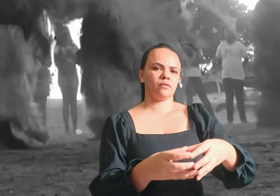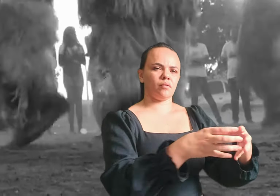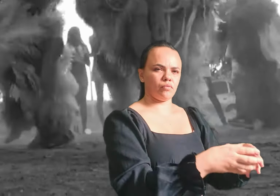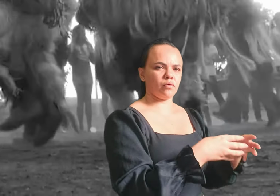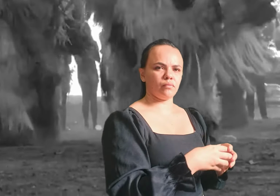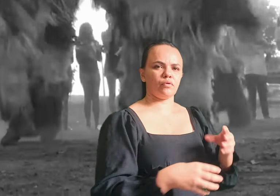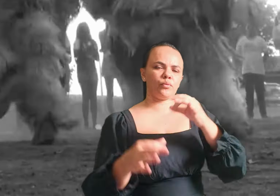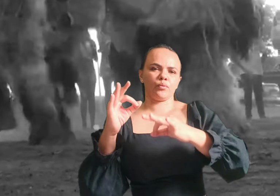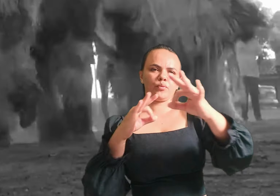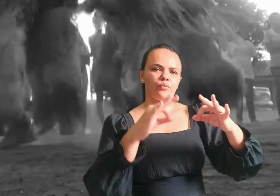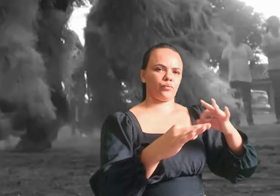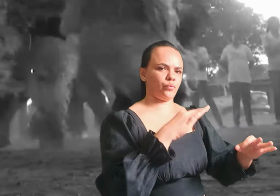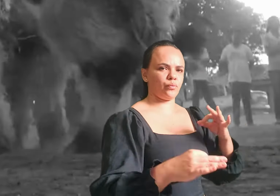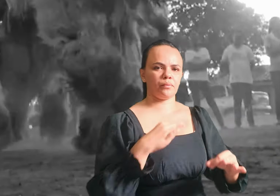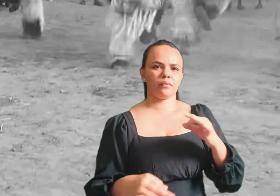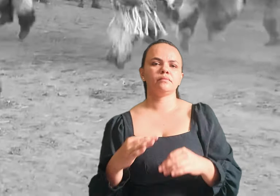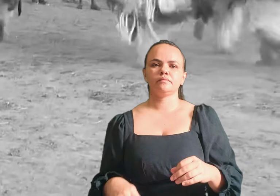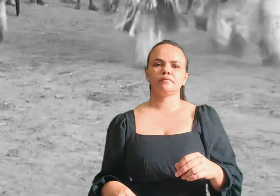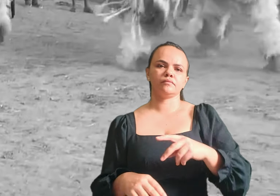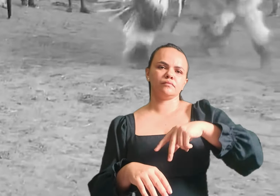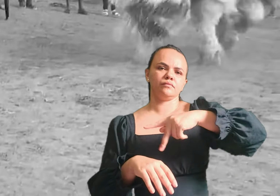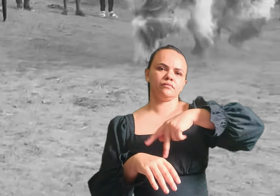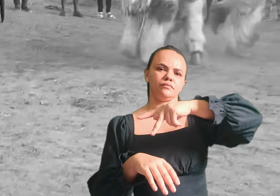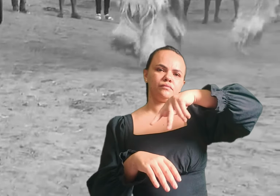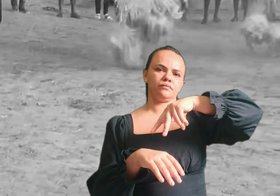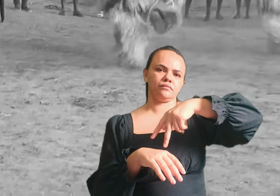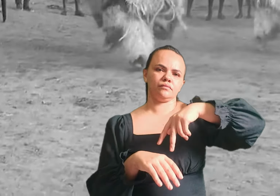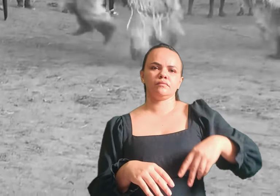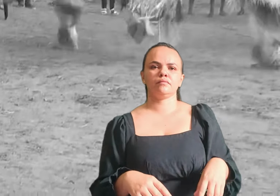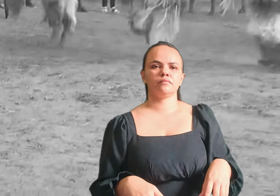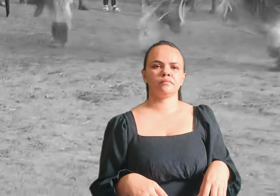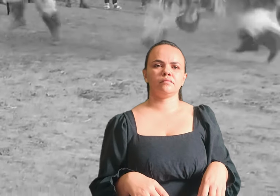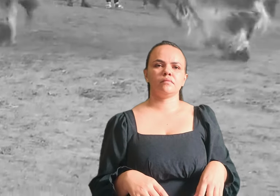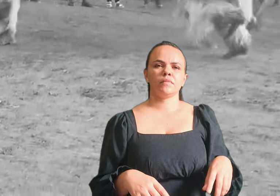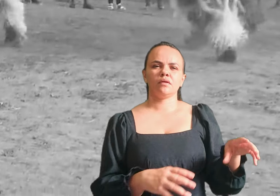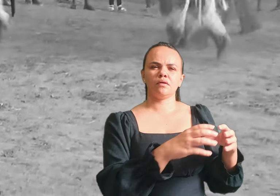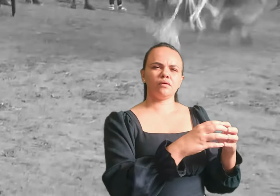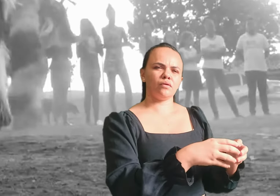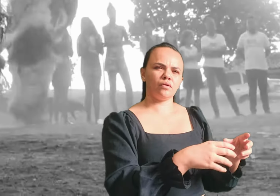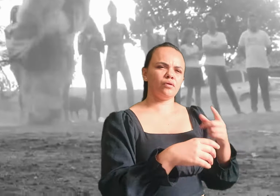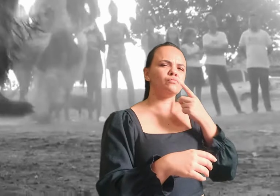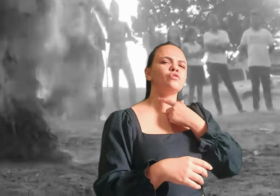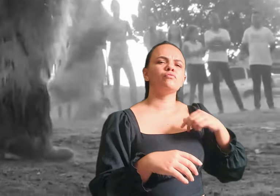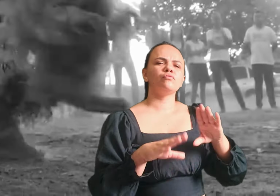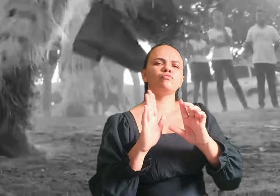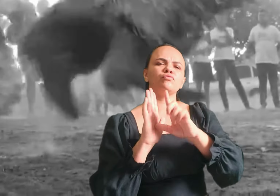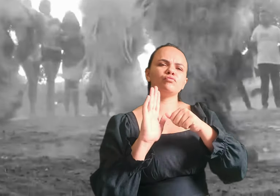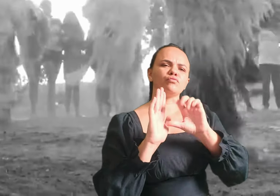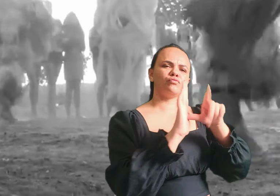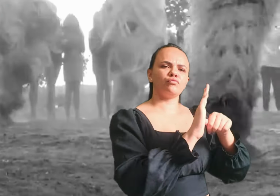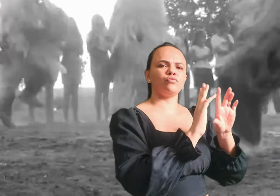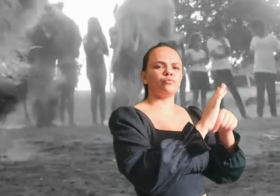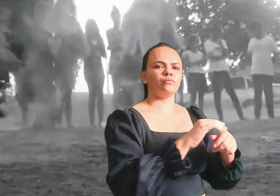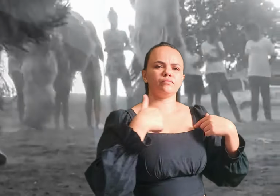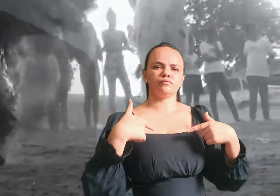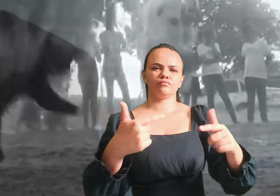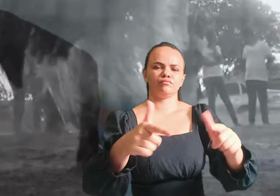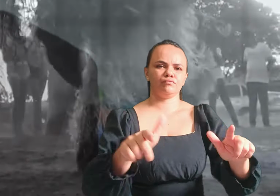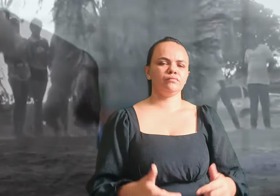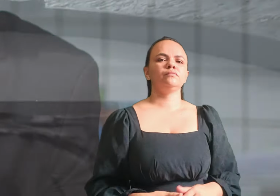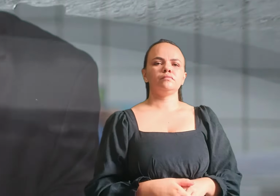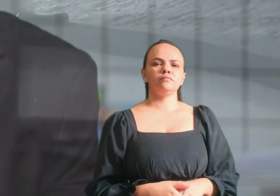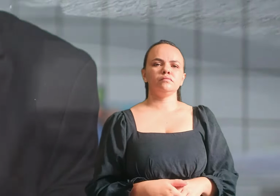e a turma tentava um roubar o Judas da outra turma em tempos mais recentes já no